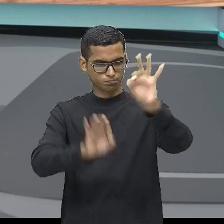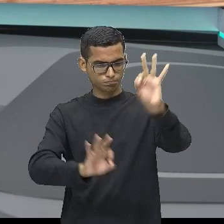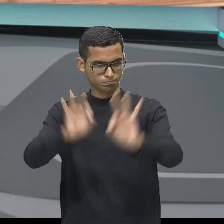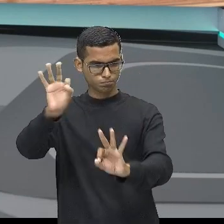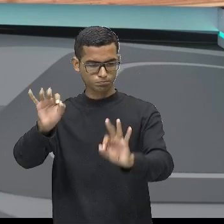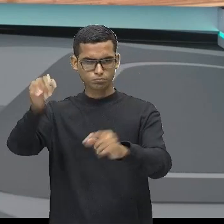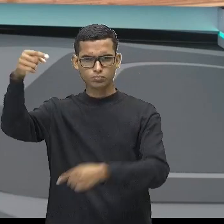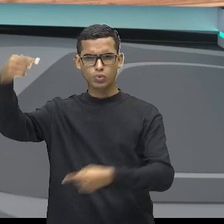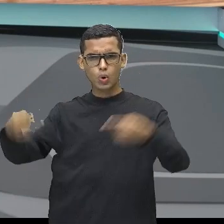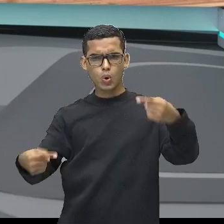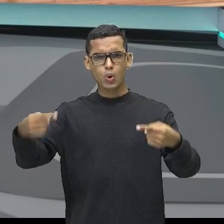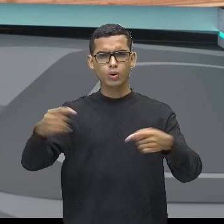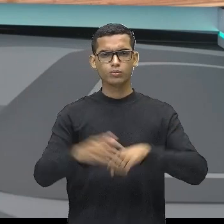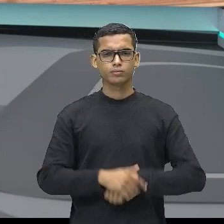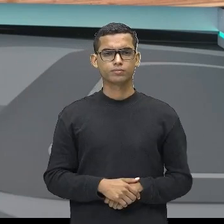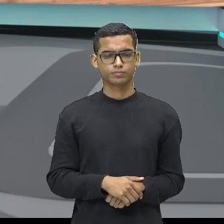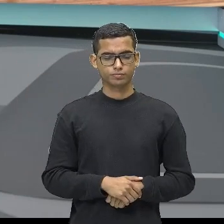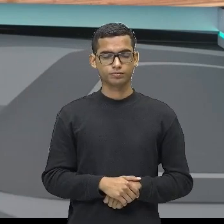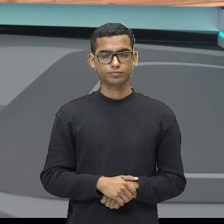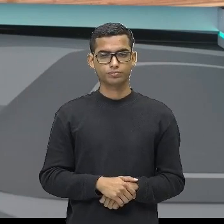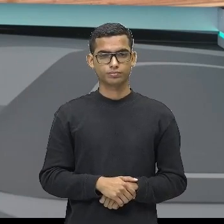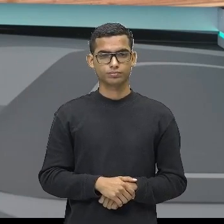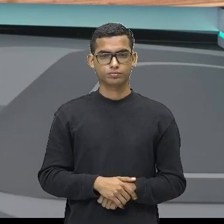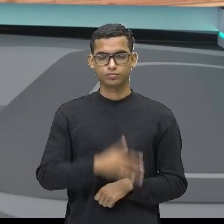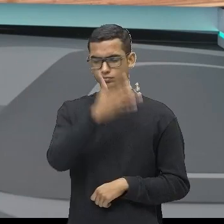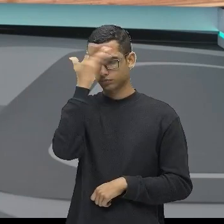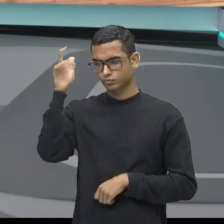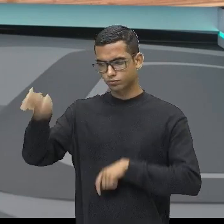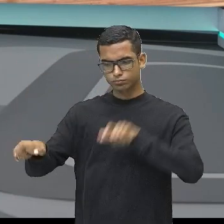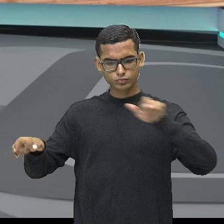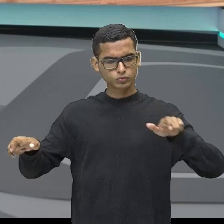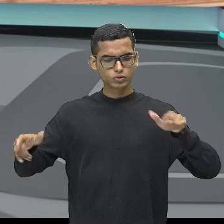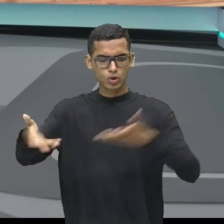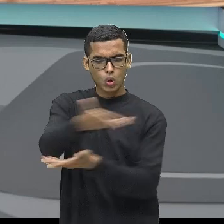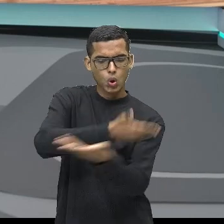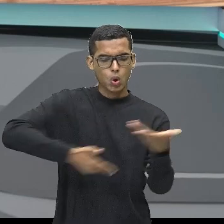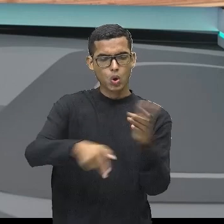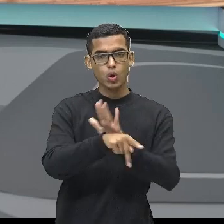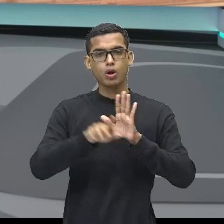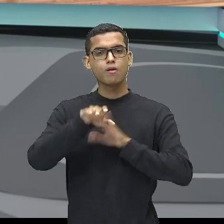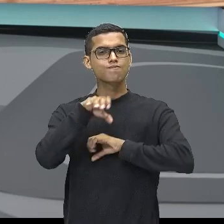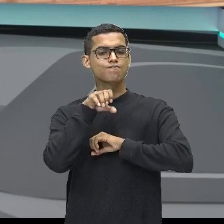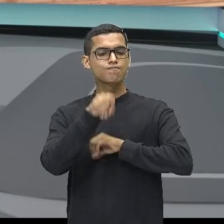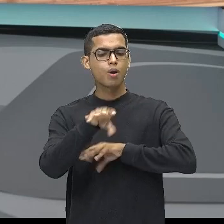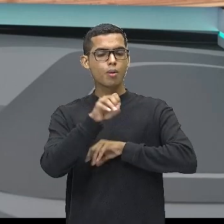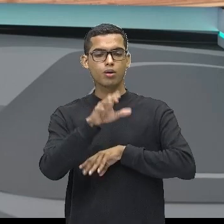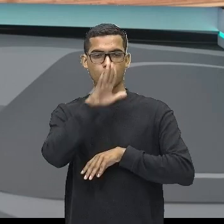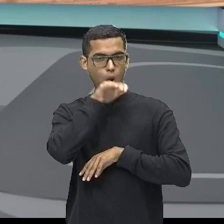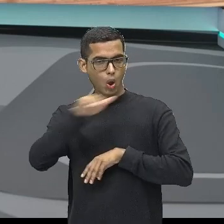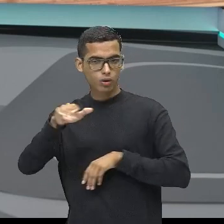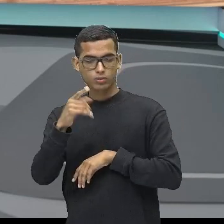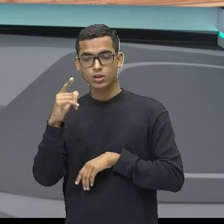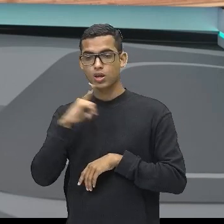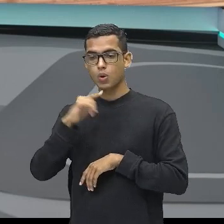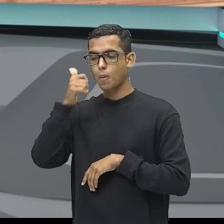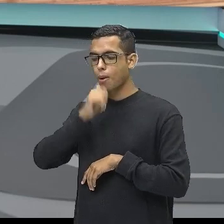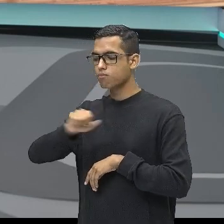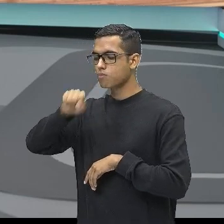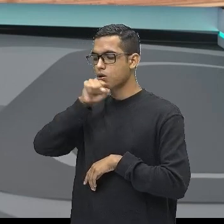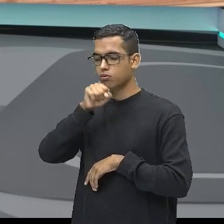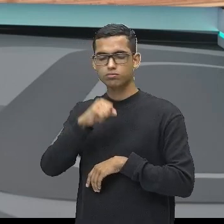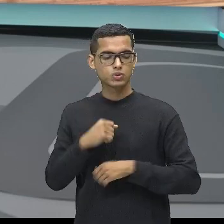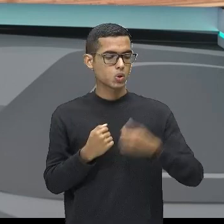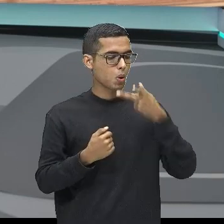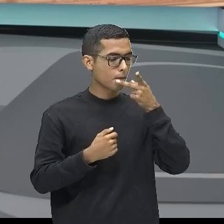participantes ali são pessoas envolvidas com a educação de crianças. Nós percebemos aí que nós temos uma mãe e um pai, ok?